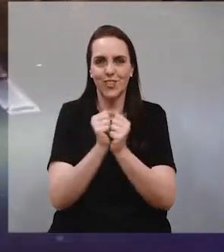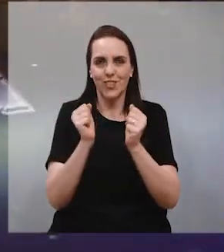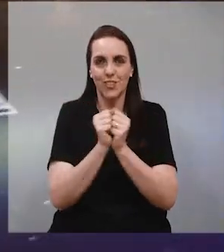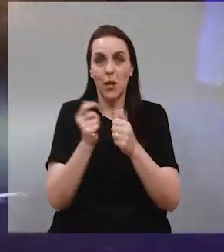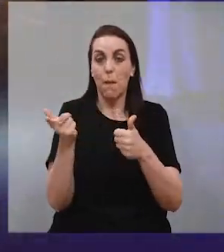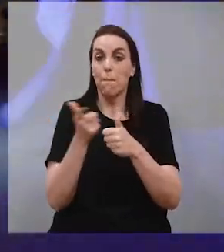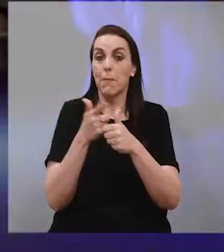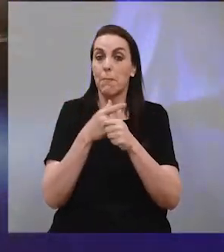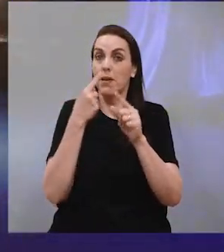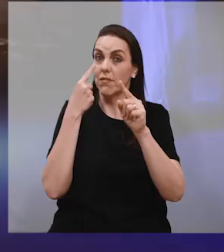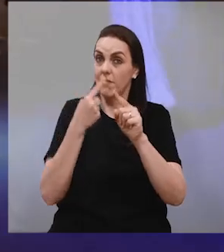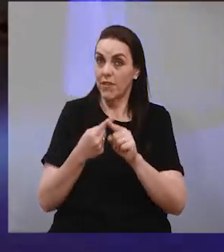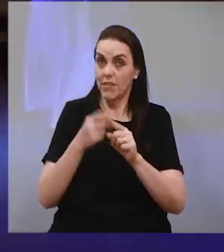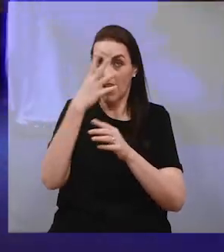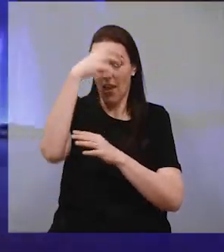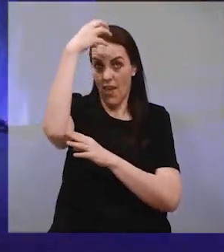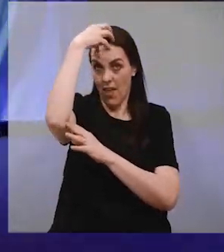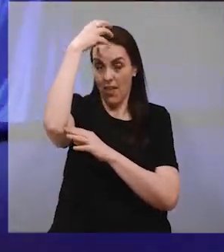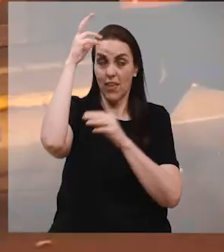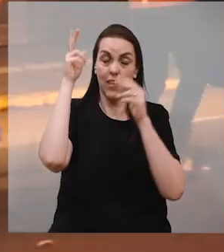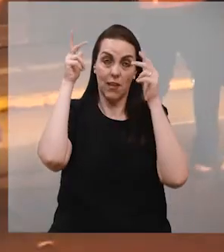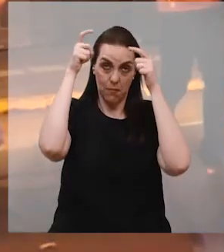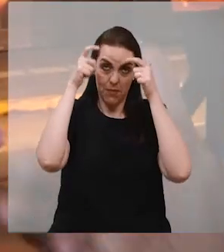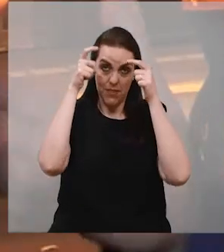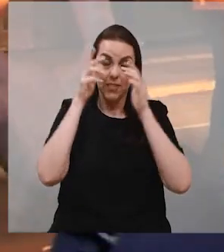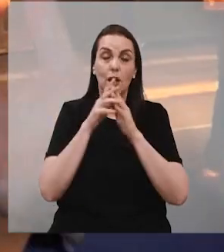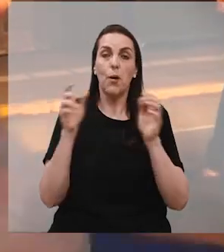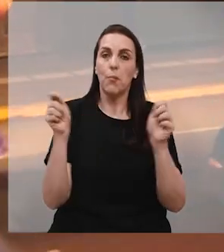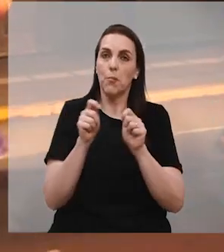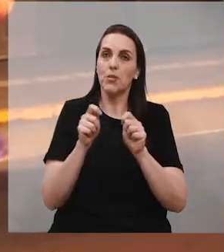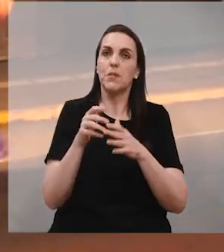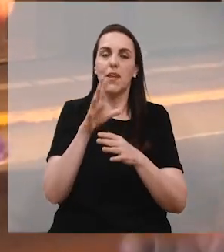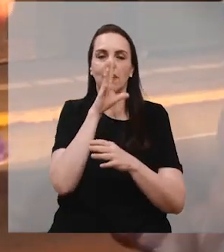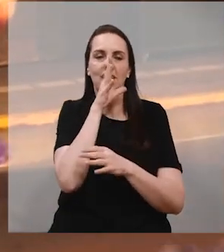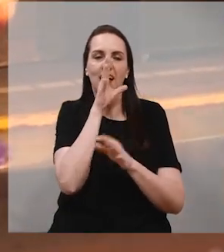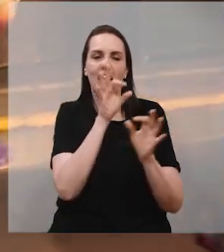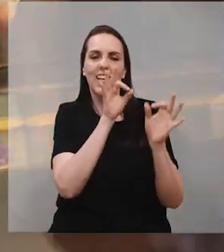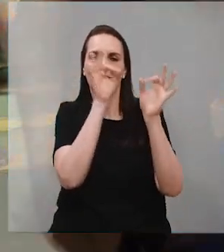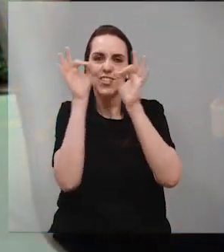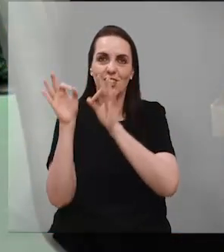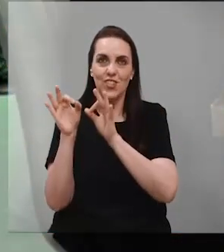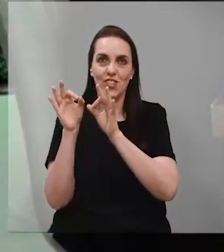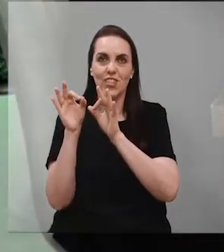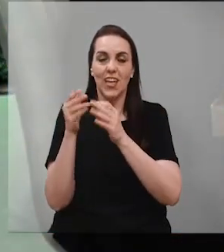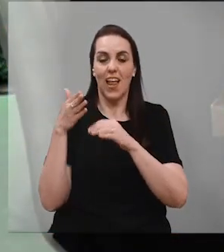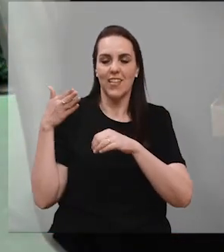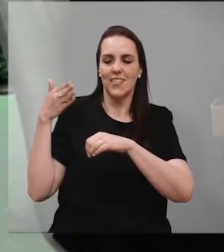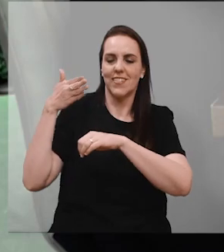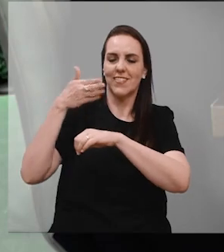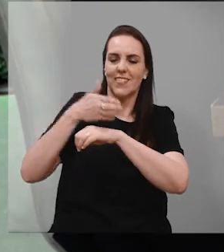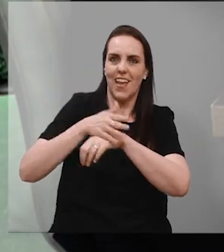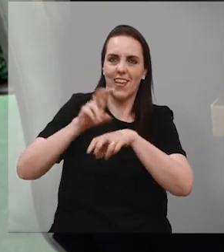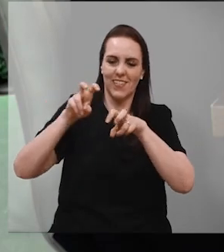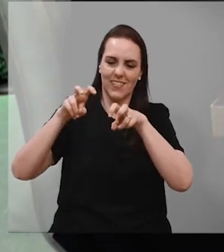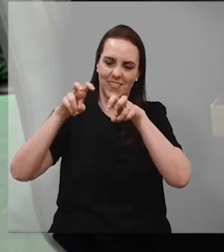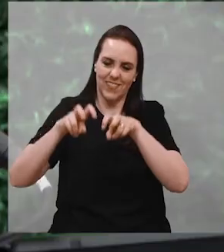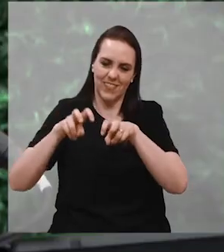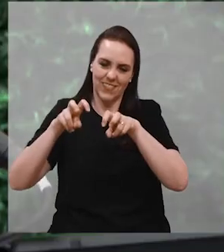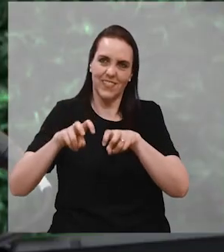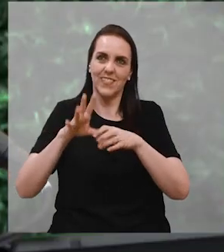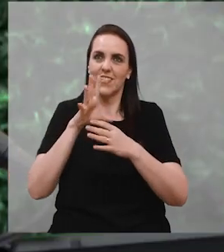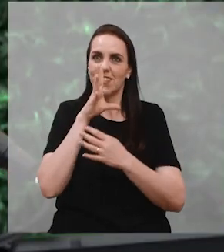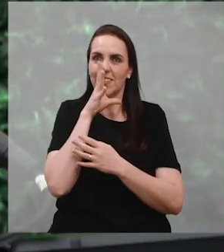pela primeira vez, a rainha e as princesas puderam assistir o desfile, porque elas entraram e ficaram sentadas